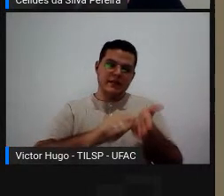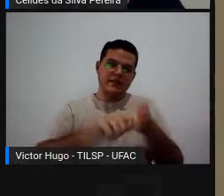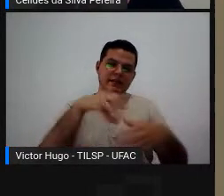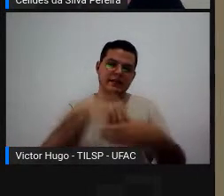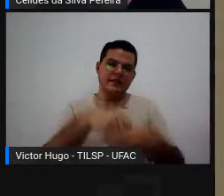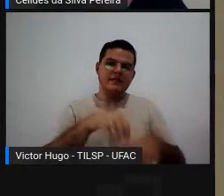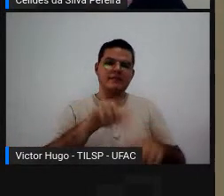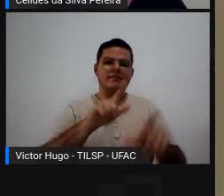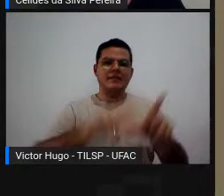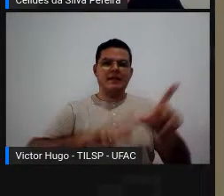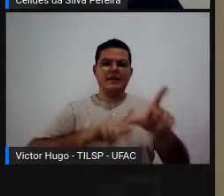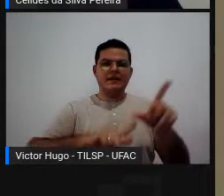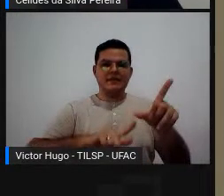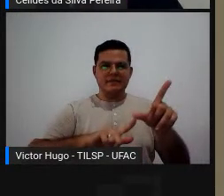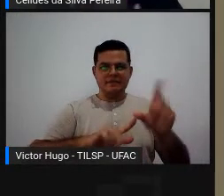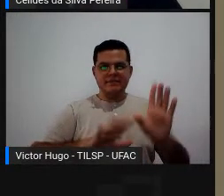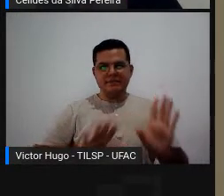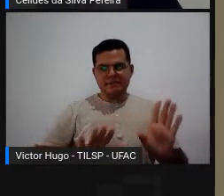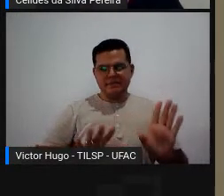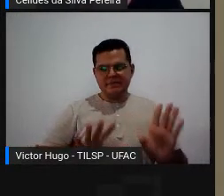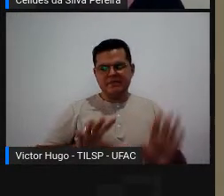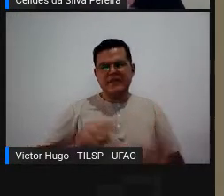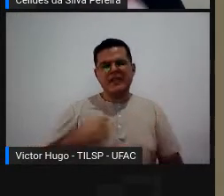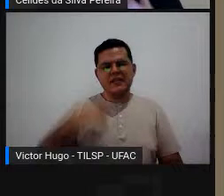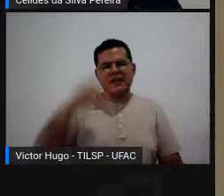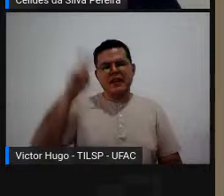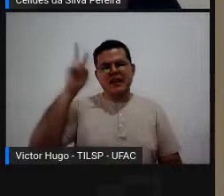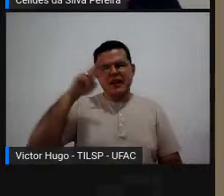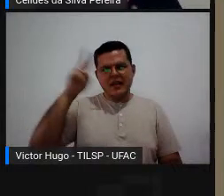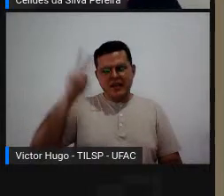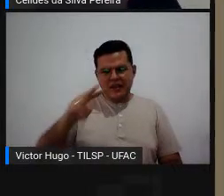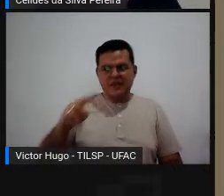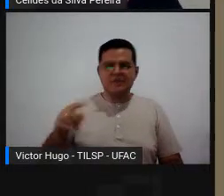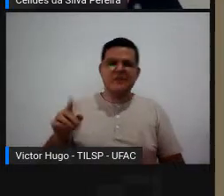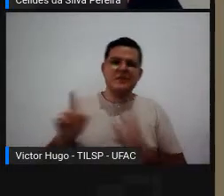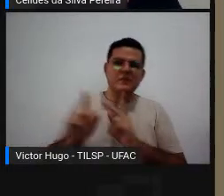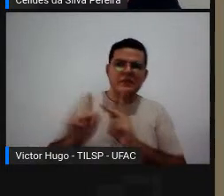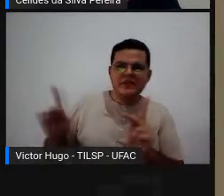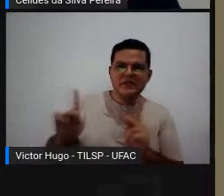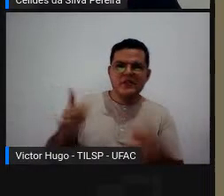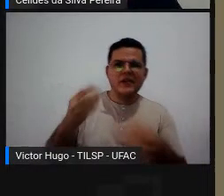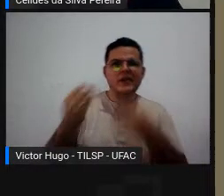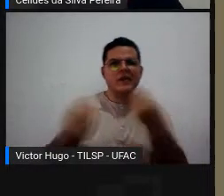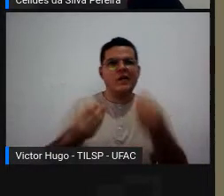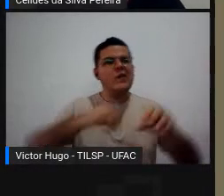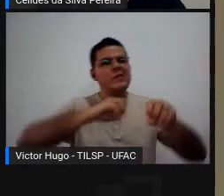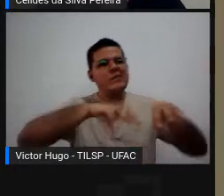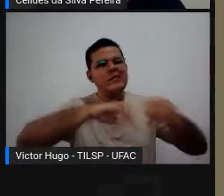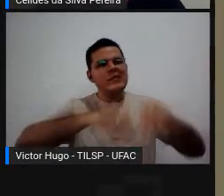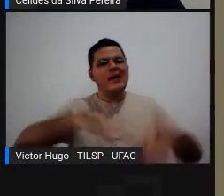lembro ainda dos professores, das teorizações, dos planos de curso, dos textos.